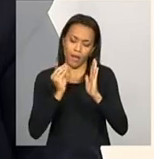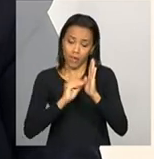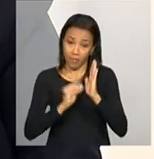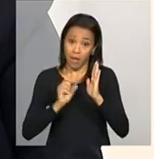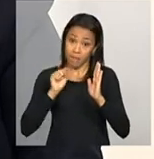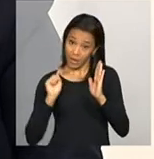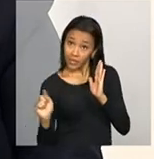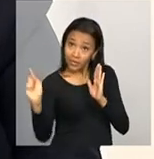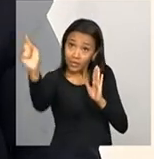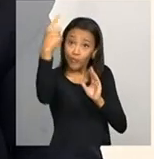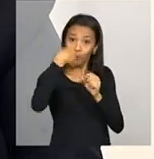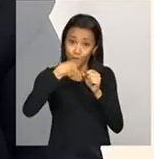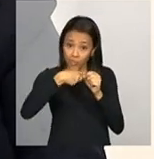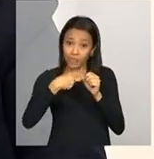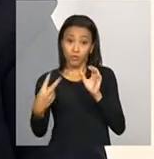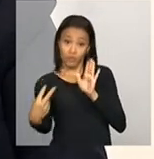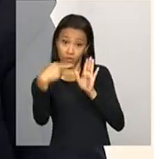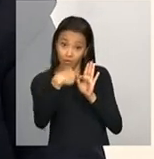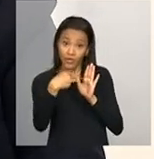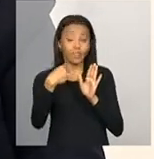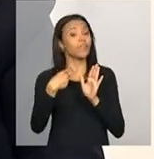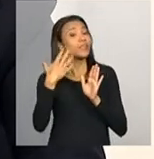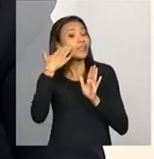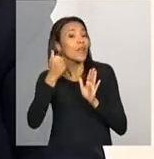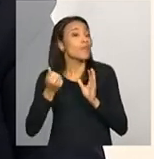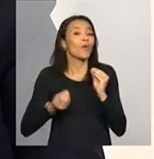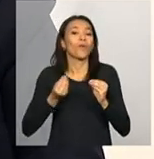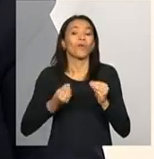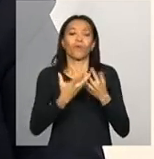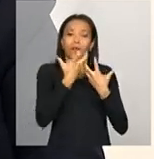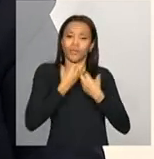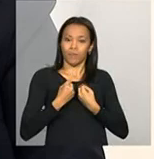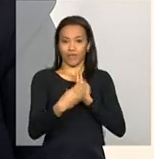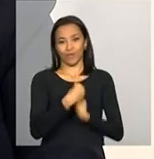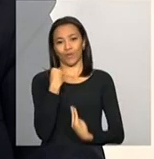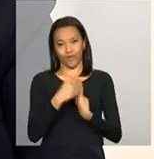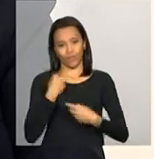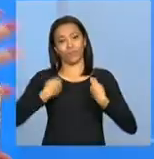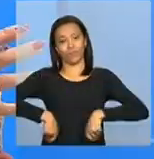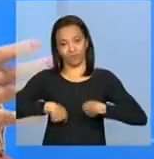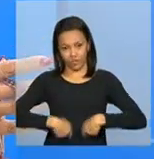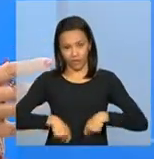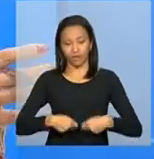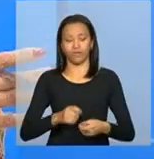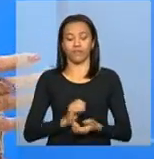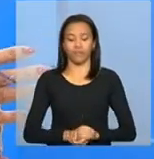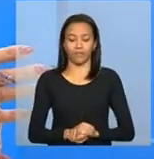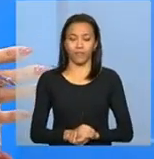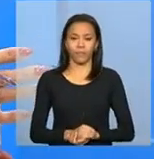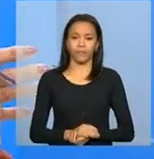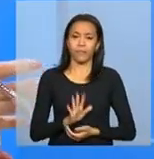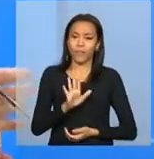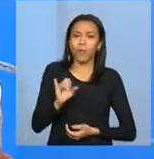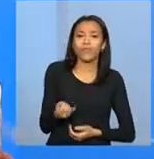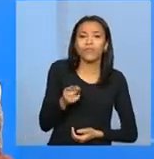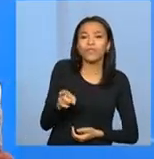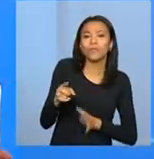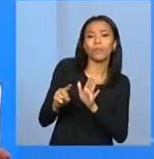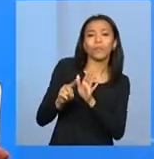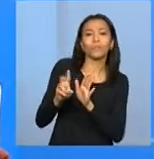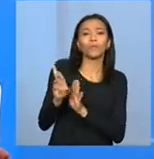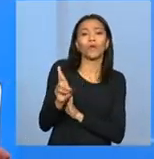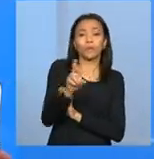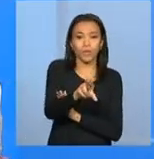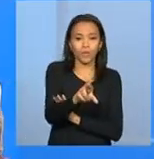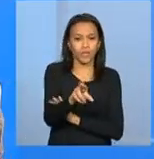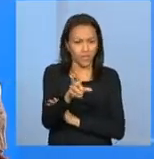os municípios recebam a capacitação de que necessitam. Elíria, deixa eu só aproveitar a sua deixa, então. Você falou que já existe